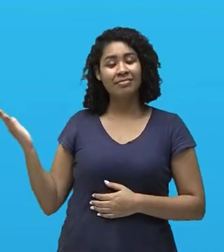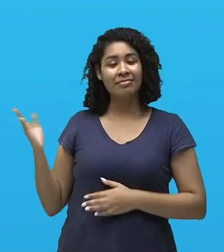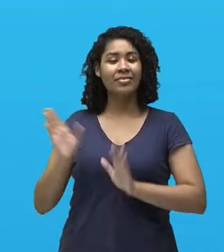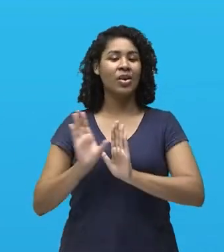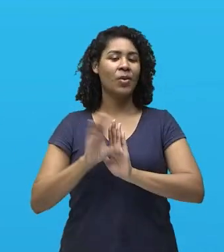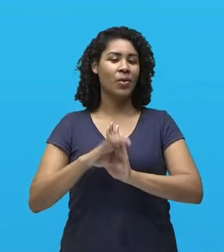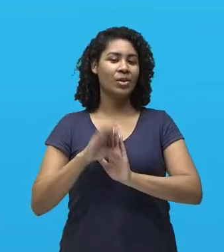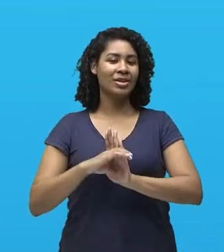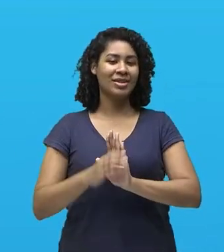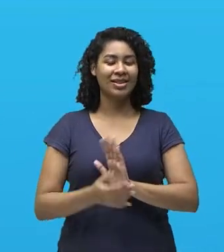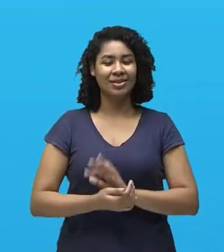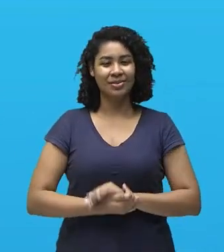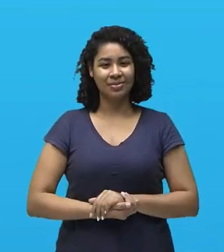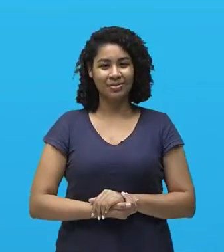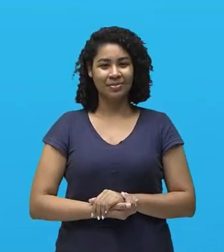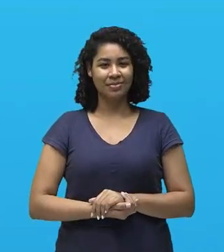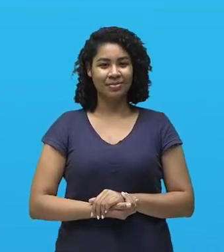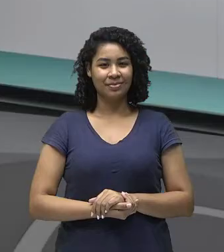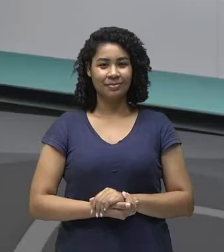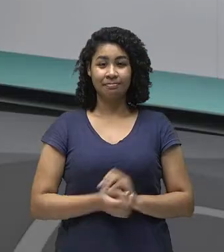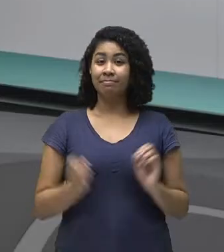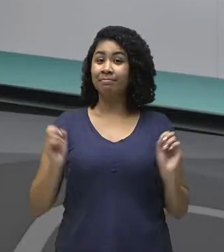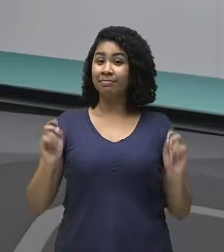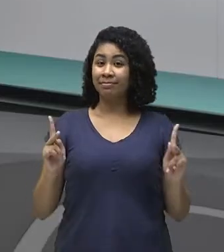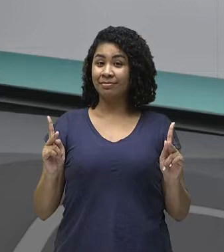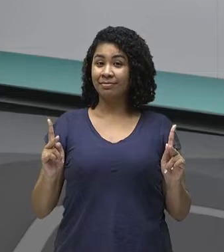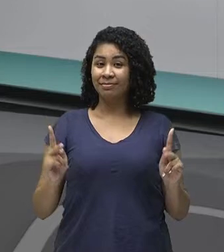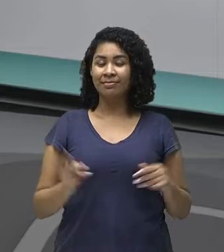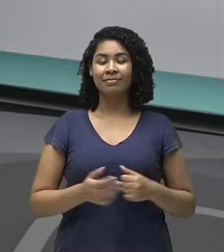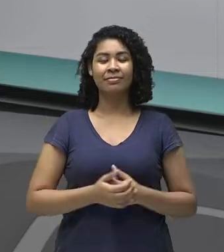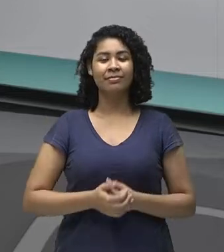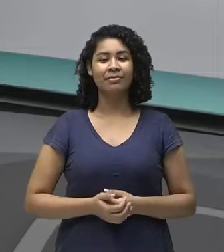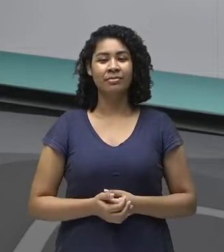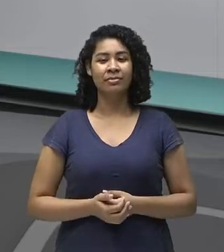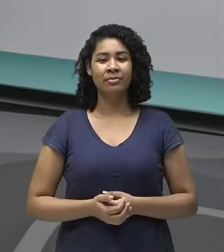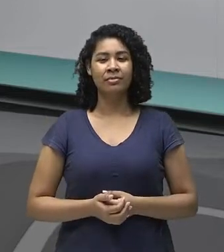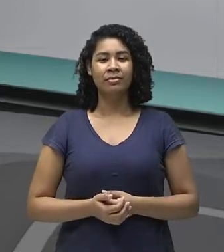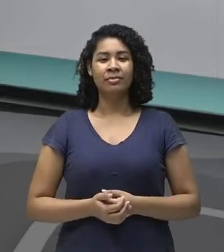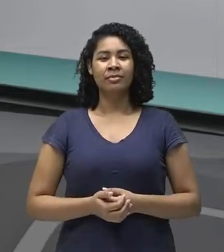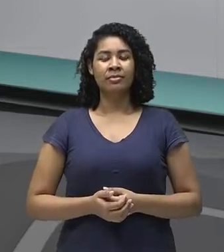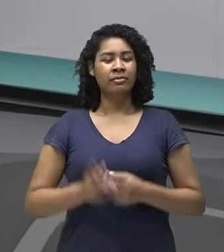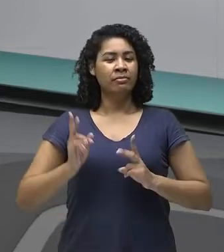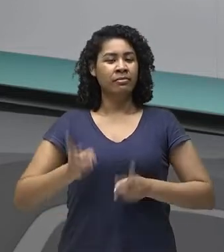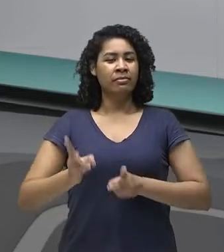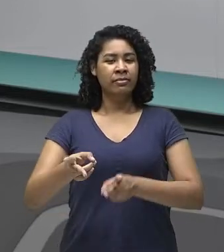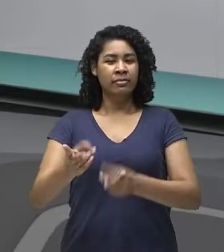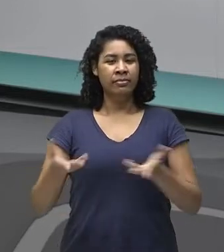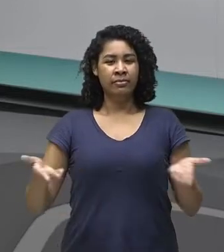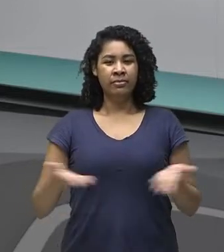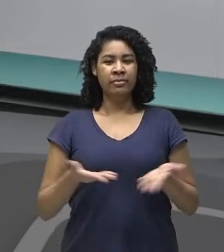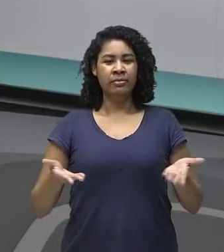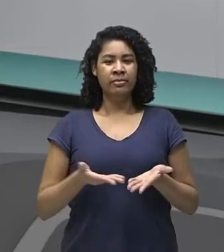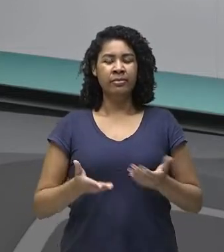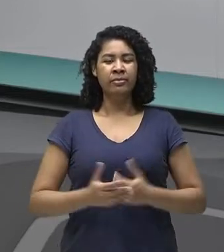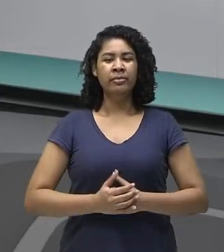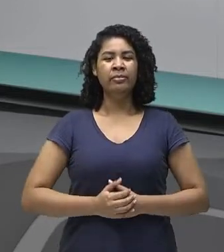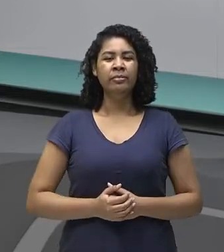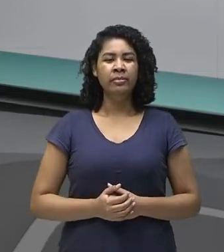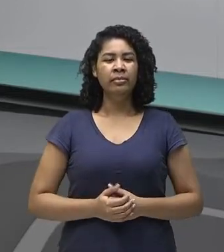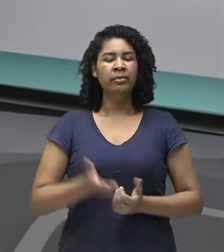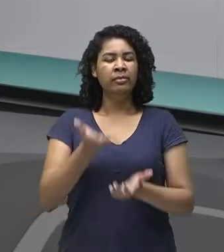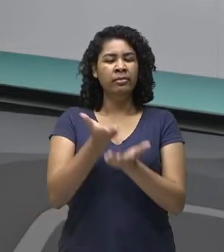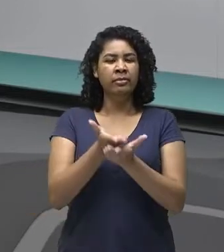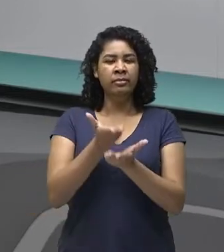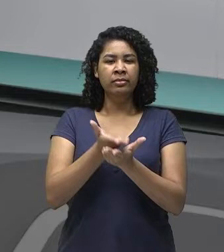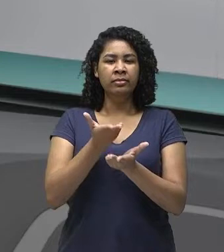classe gramatical de hoje, ok? Let's go ahead. Vamos continuar então aqui ainda estudando